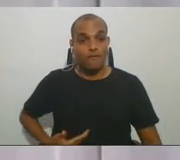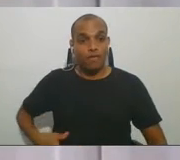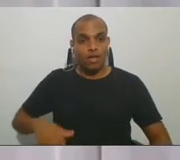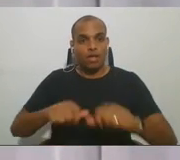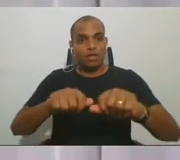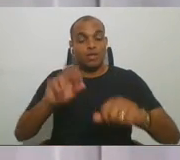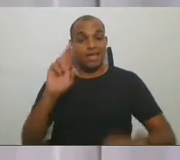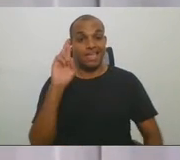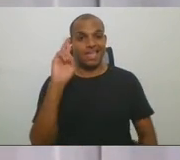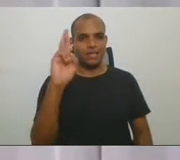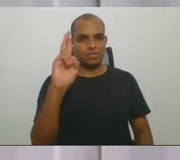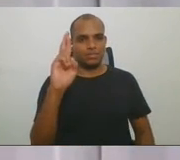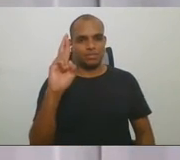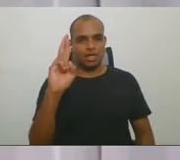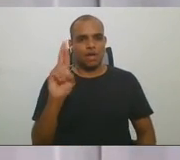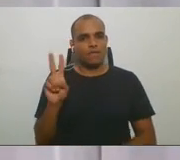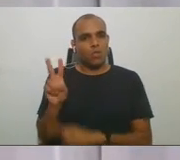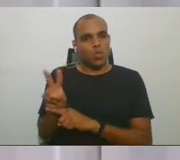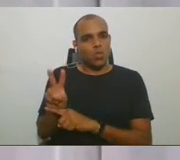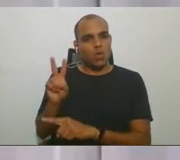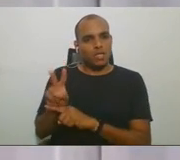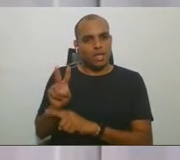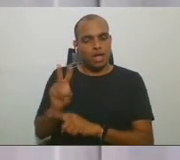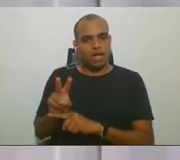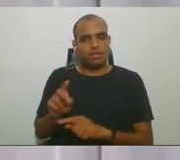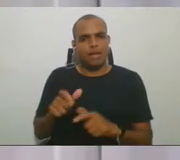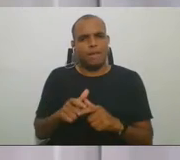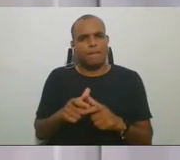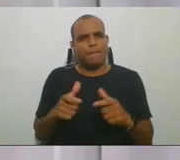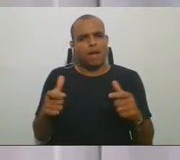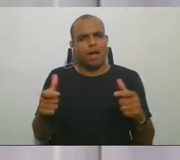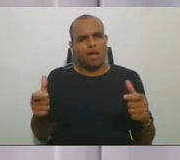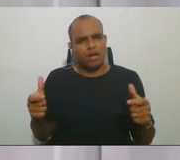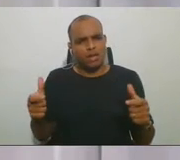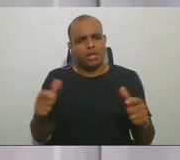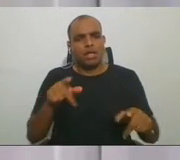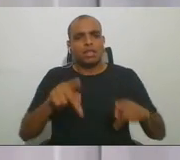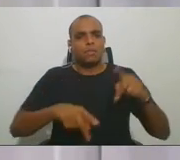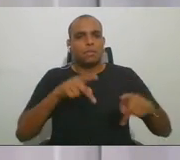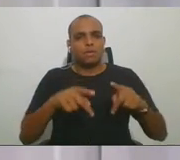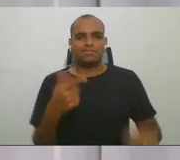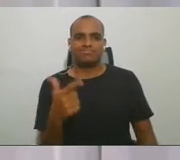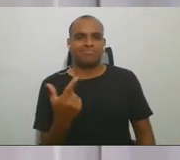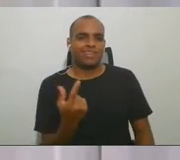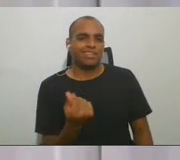pelo menos para boa parte da população que não tem recursos, que só